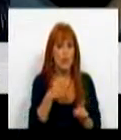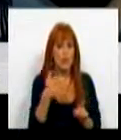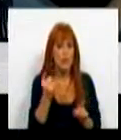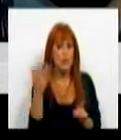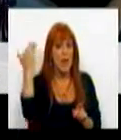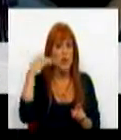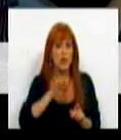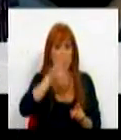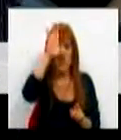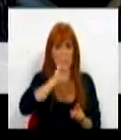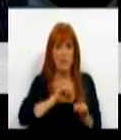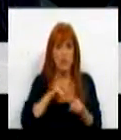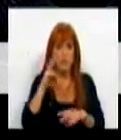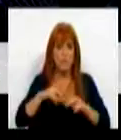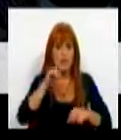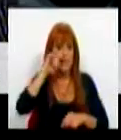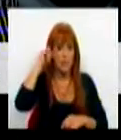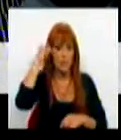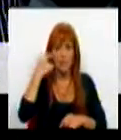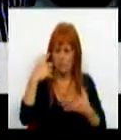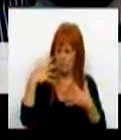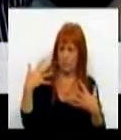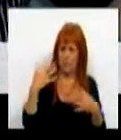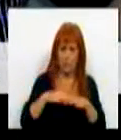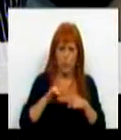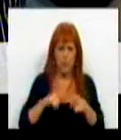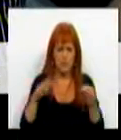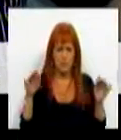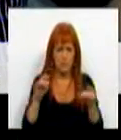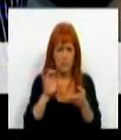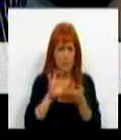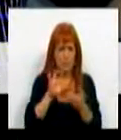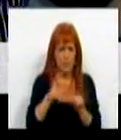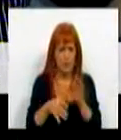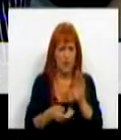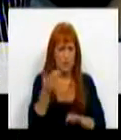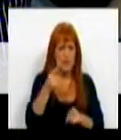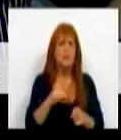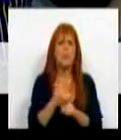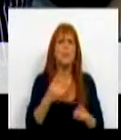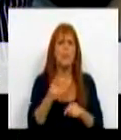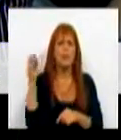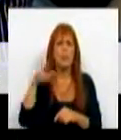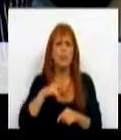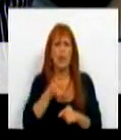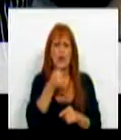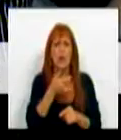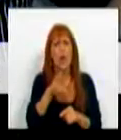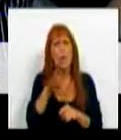19 de novembro de 2012, o então Ministro das Finanças, Vítor Gaspar, mostra-se surpreendido face à opção de recapitalização. Porquê é que o Banco de Portugal optou